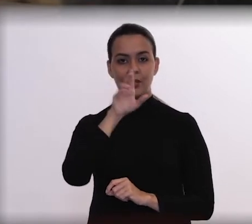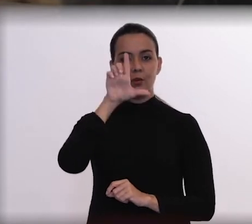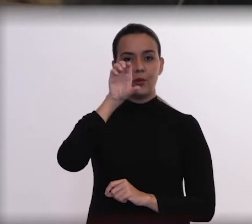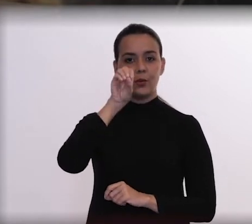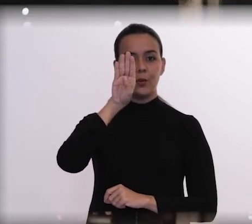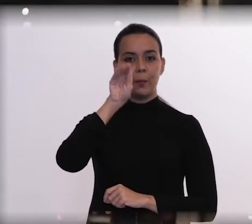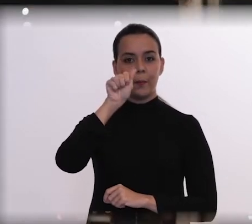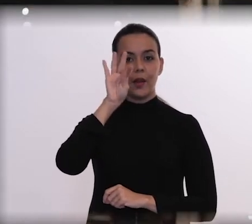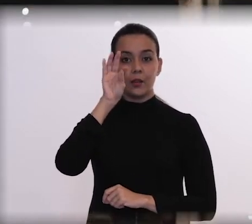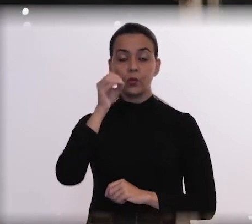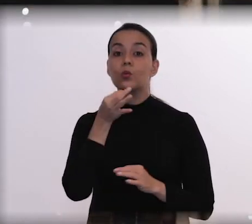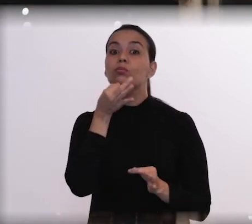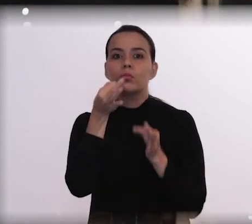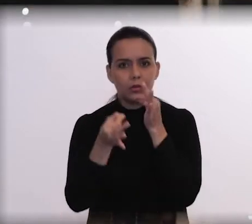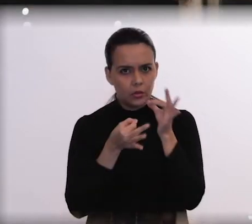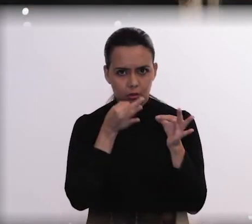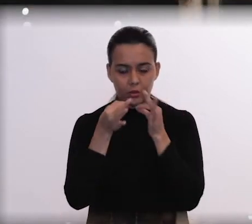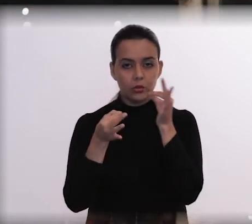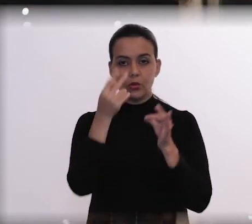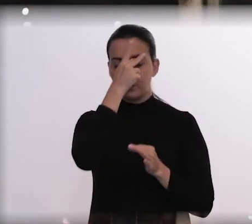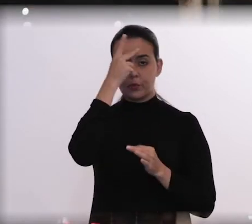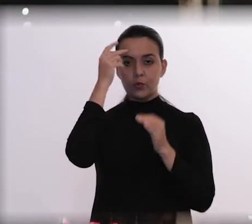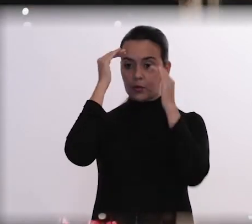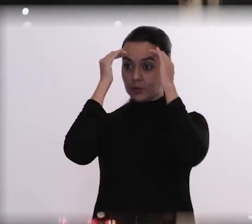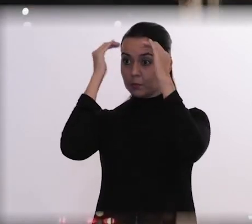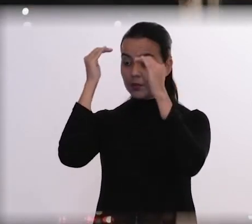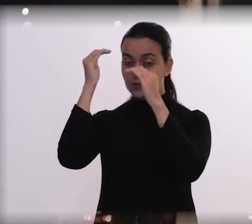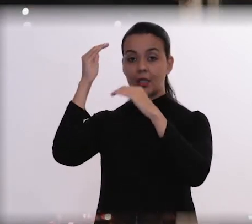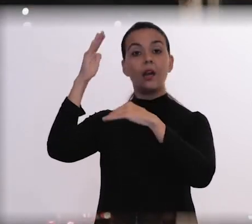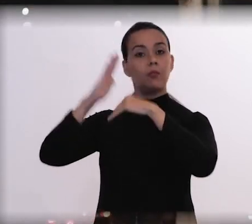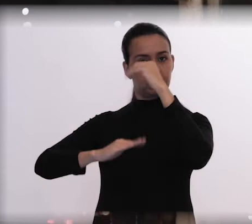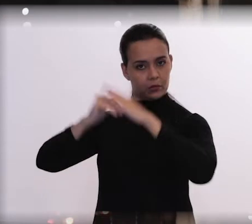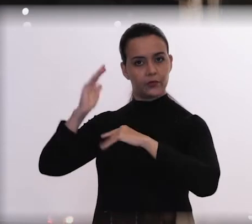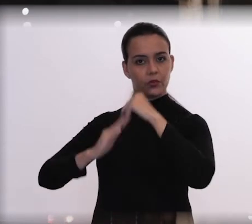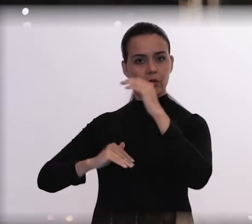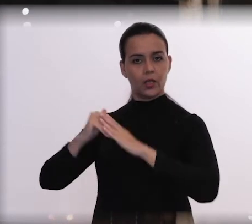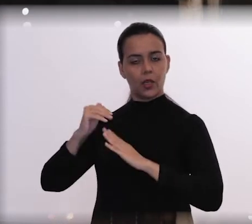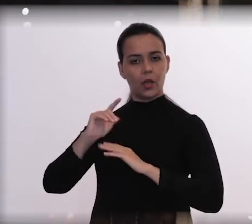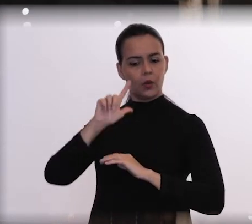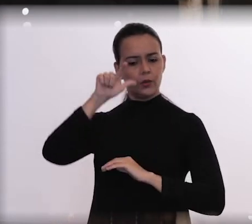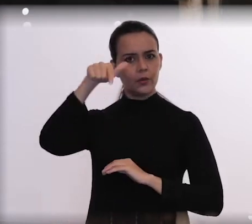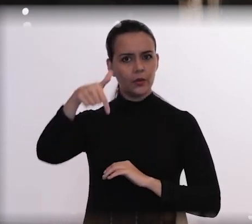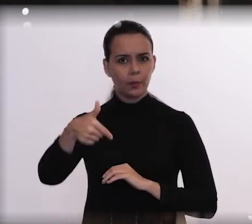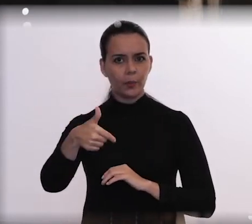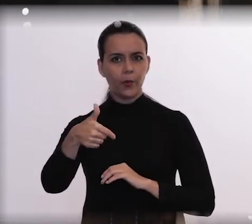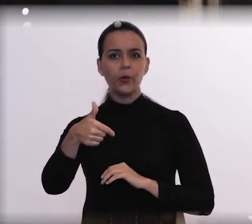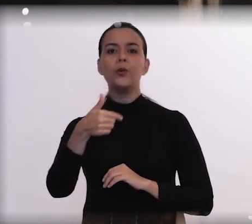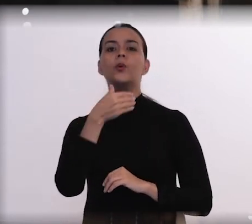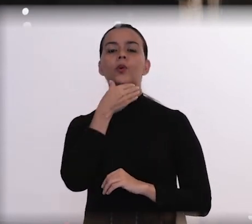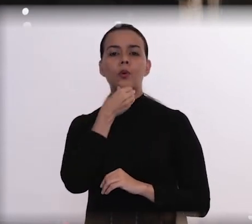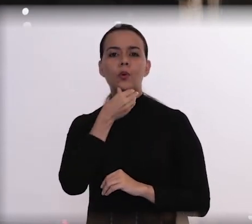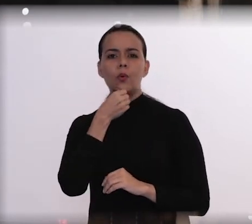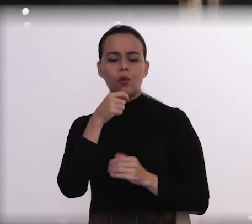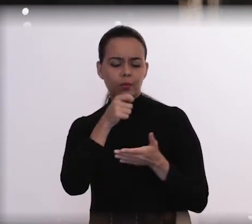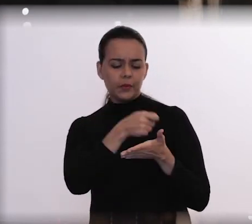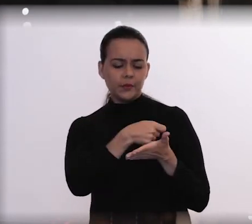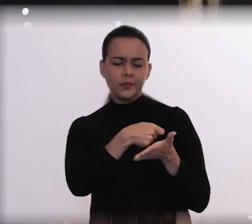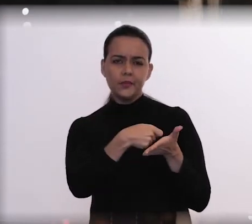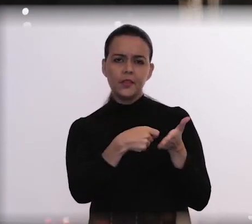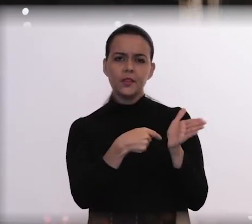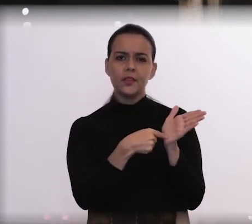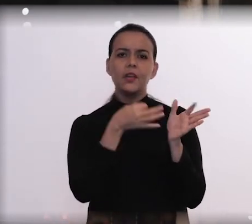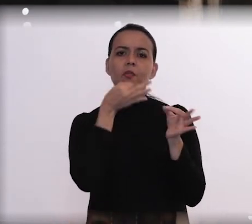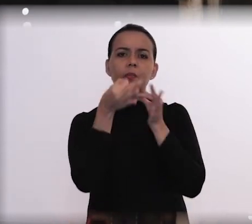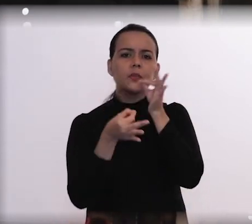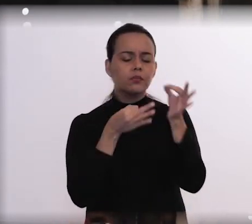cidade de São Paulo, super respeitado, escreve um texto sobre ela bastante crítico à exposição. A partir do momento